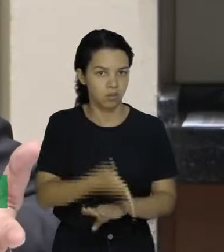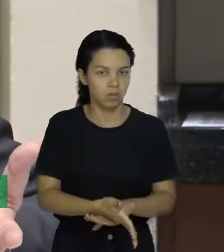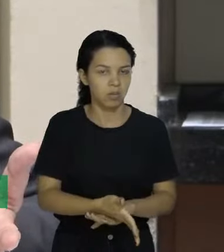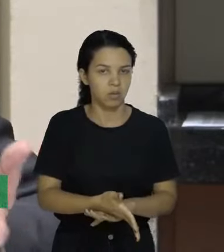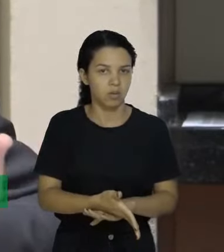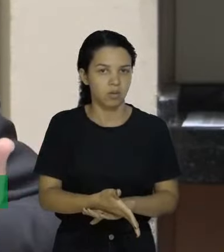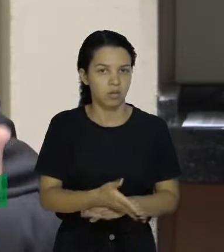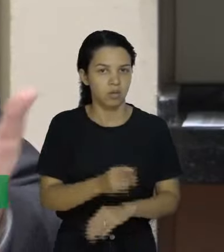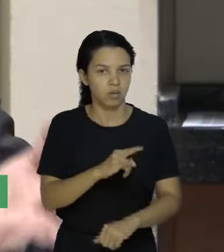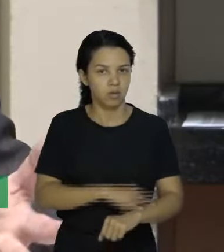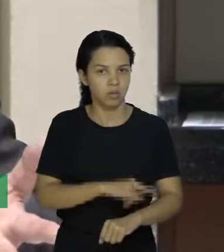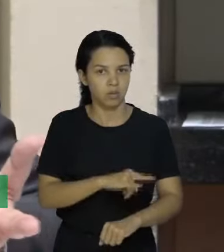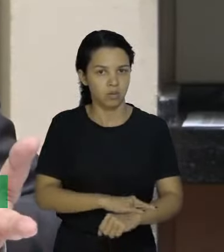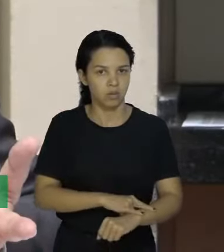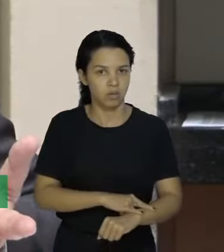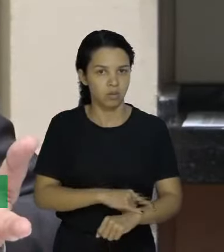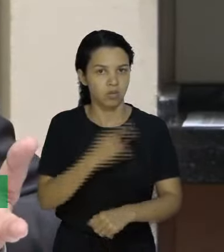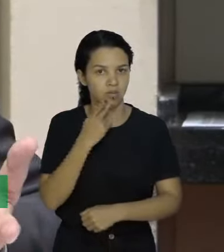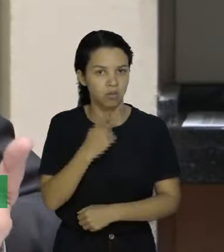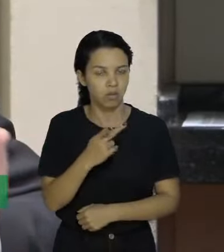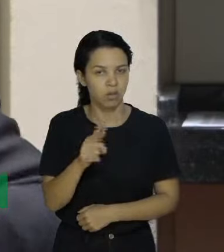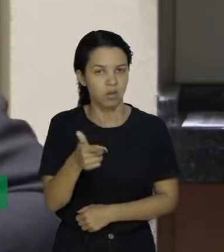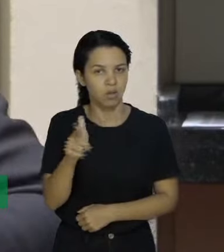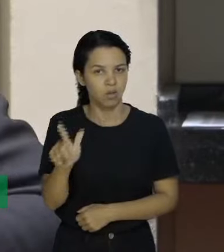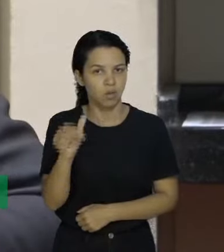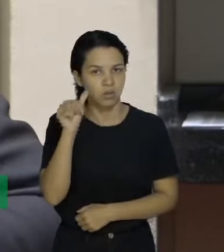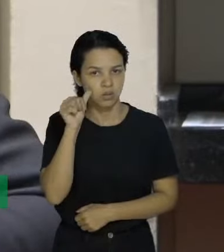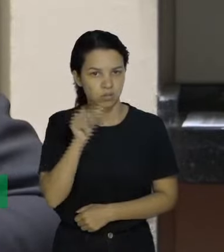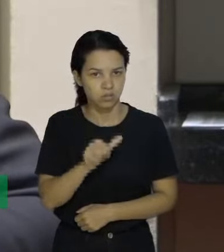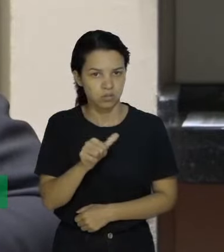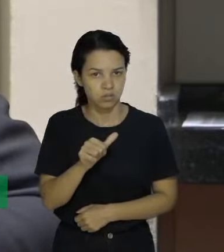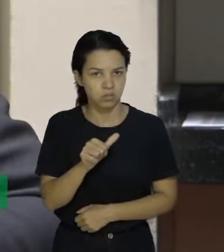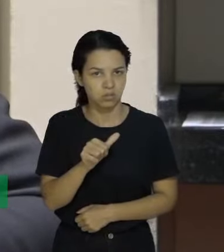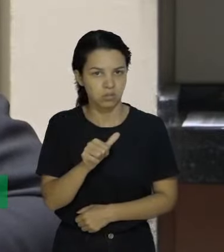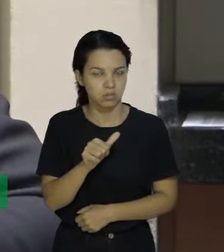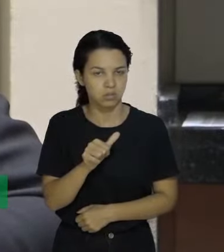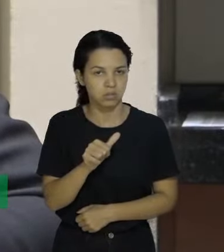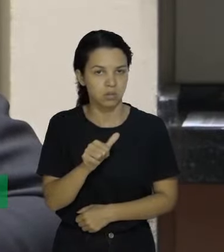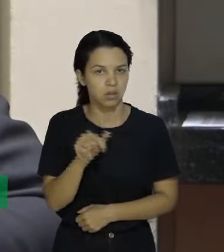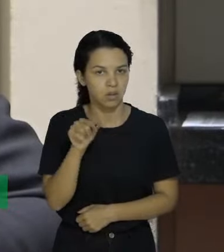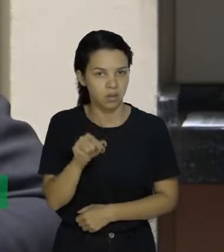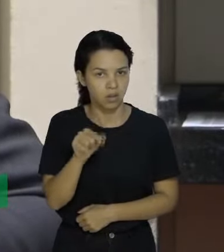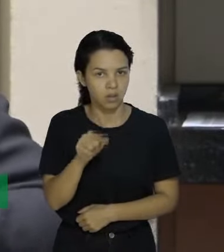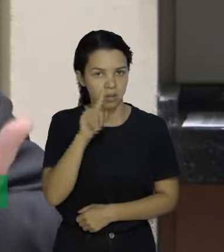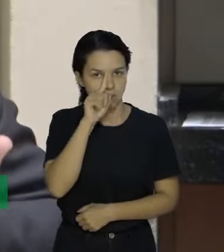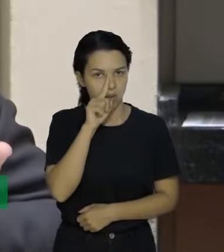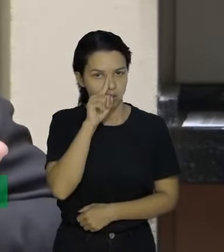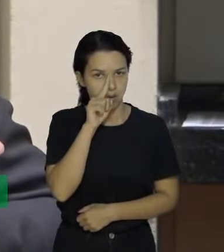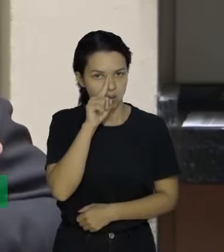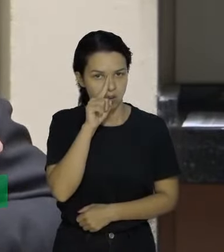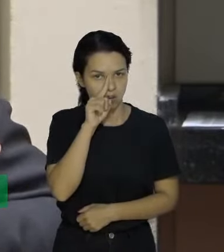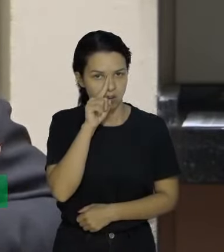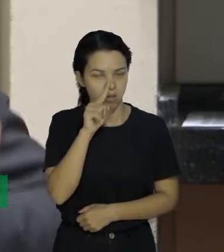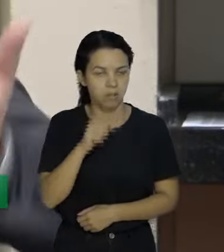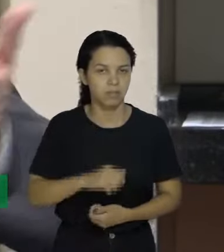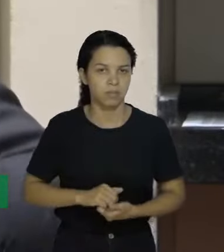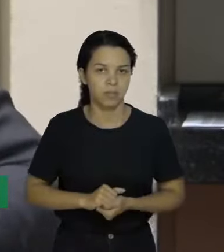banheiro e falar para outra mulher que ela tá correndo risco de vida se até ali